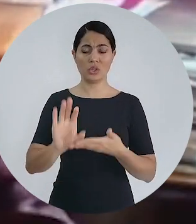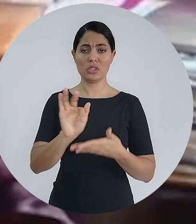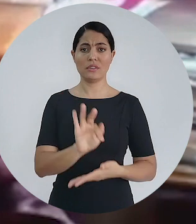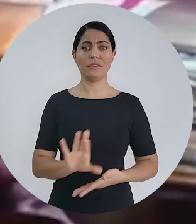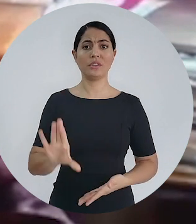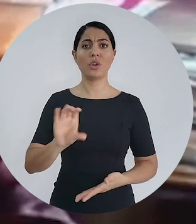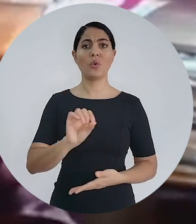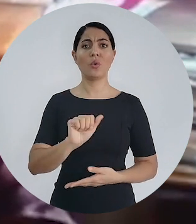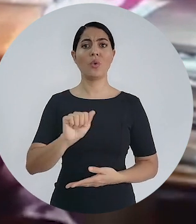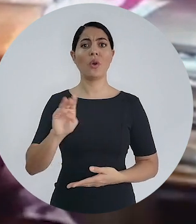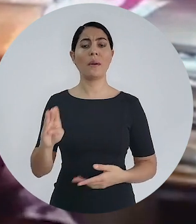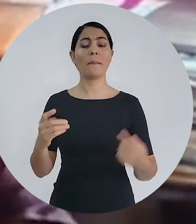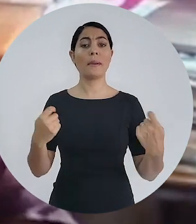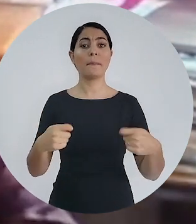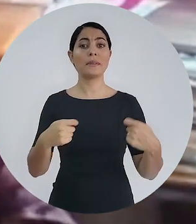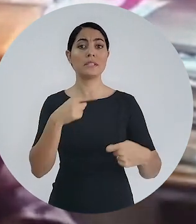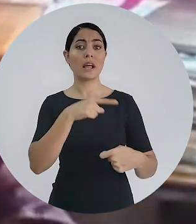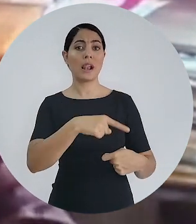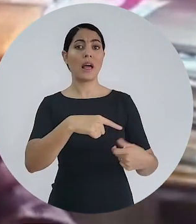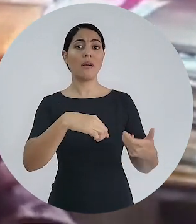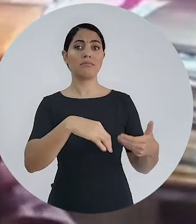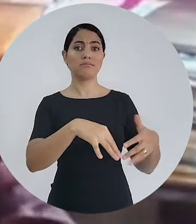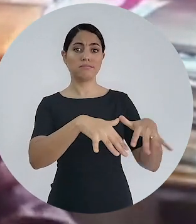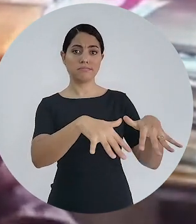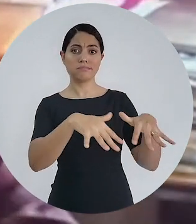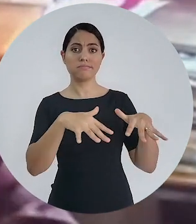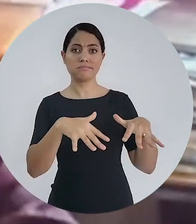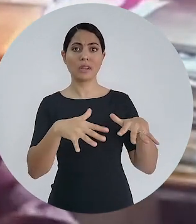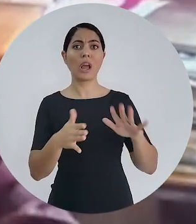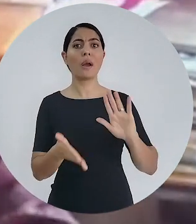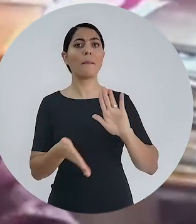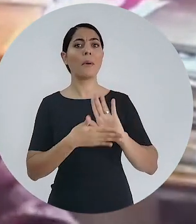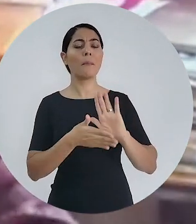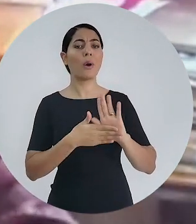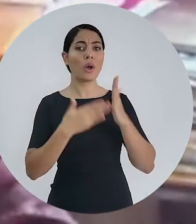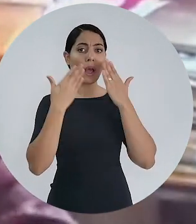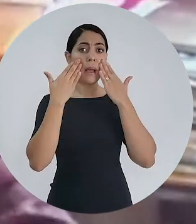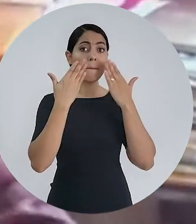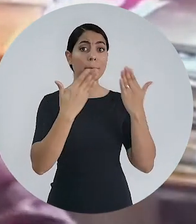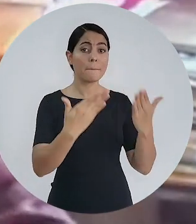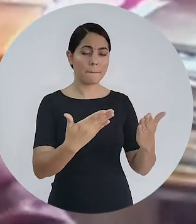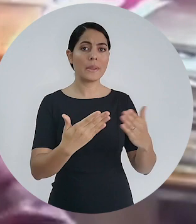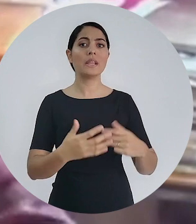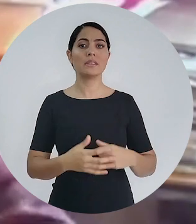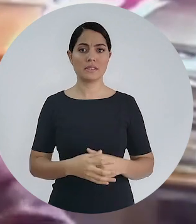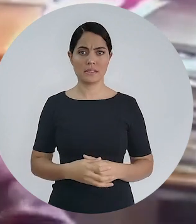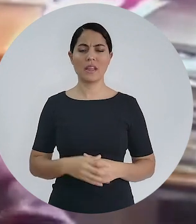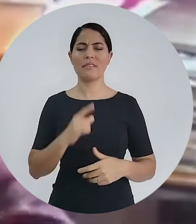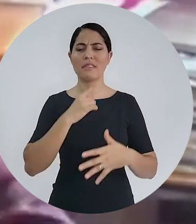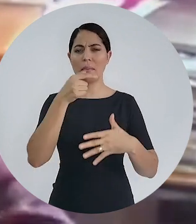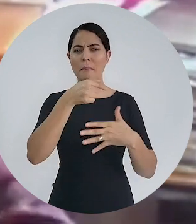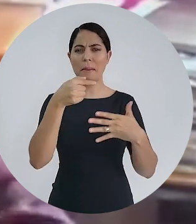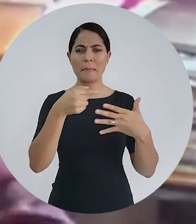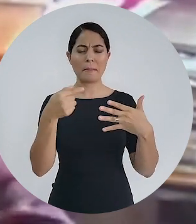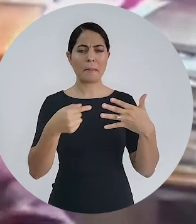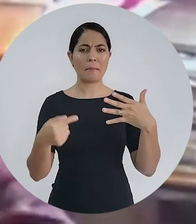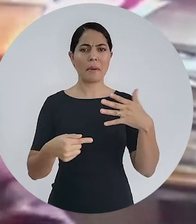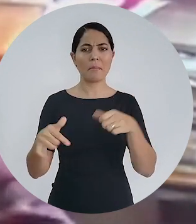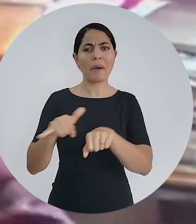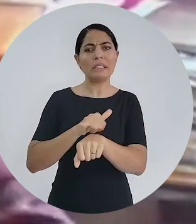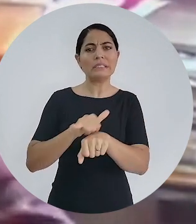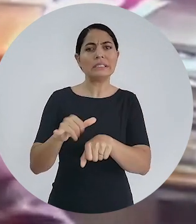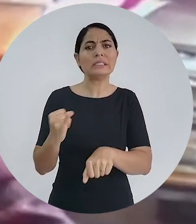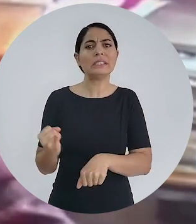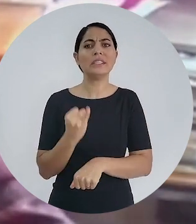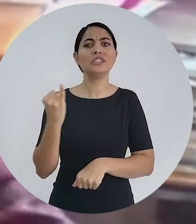ao Parlamento Brasileiro um pacote de alterações legislativas visando o debate e aprovação de diversos mecanismos